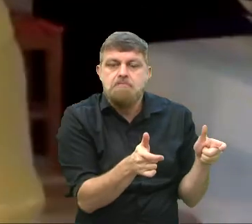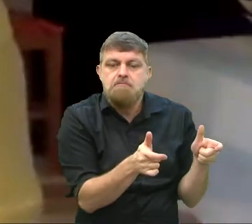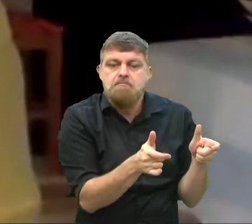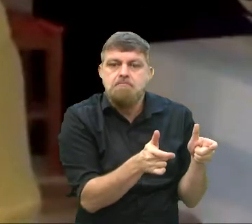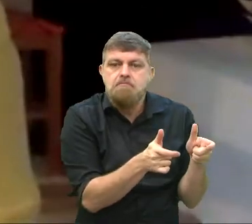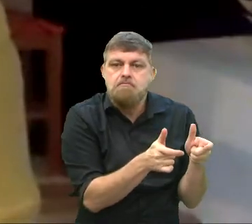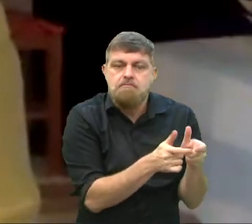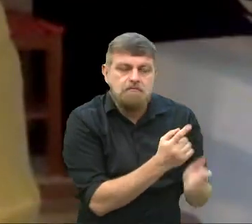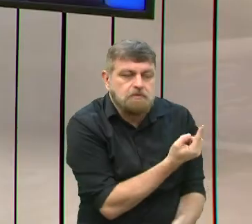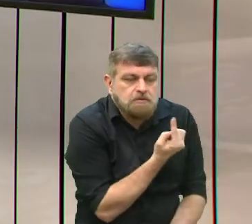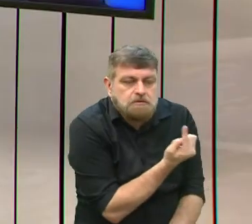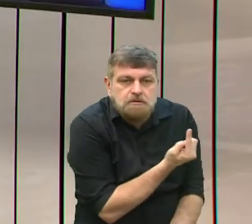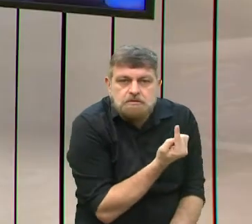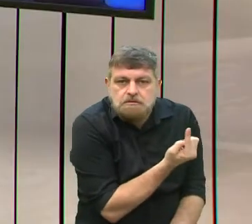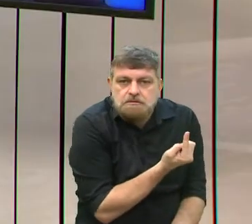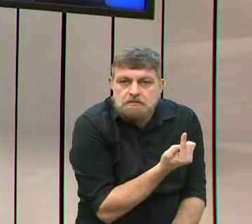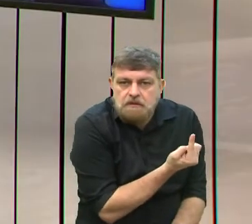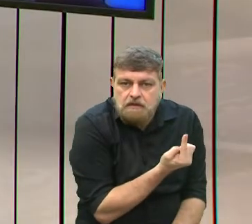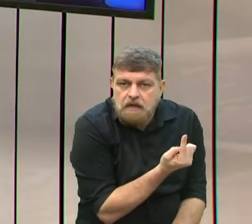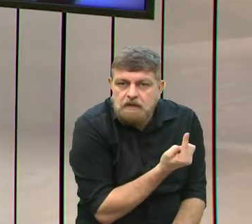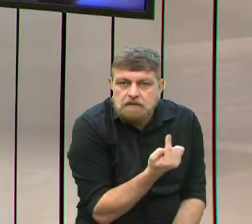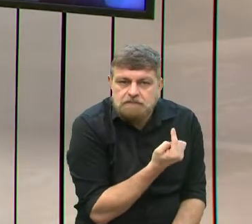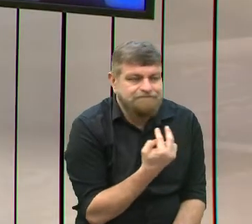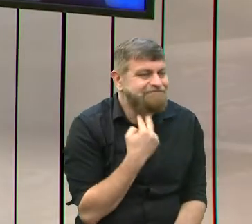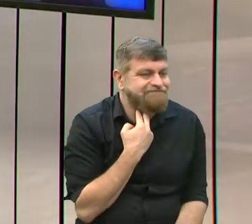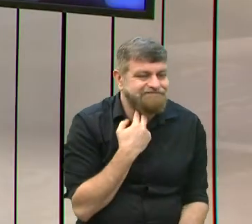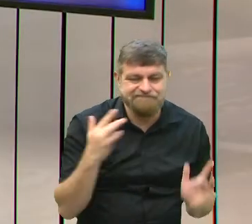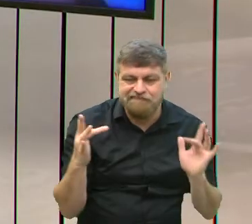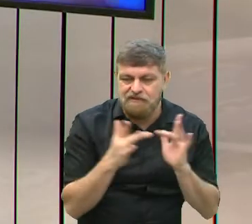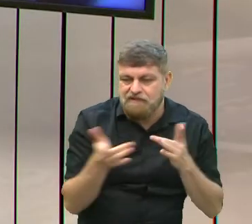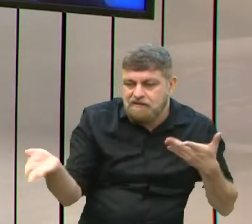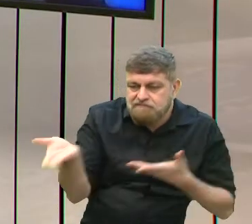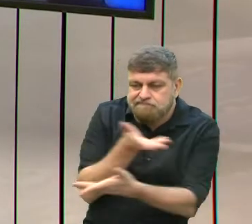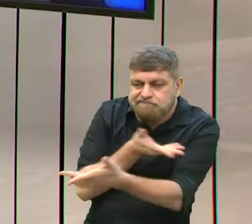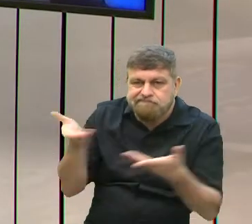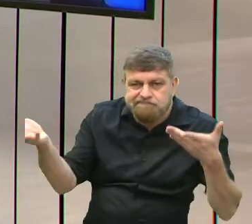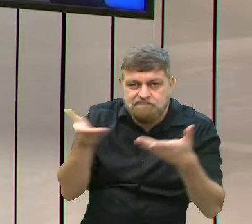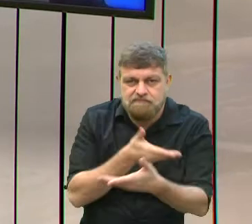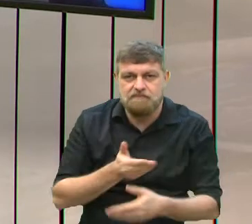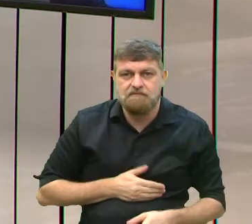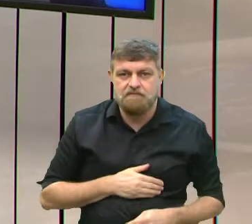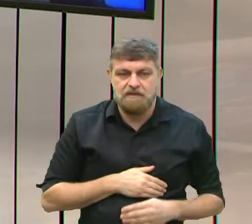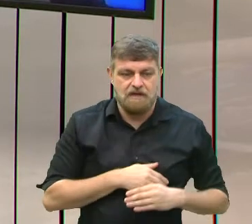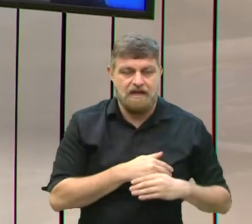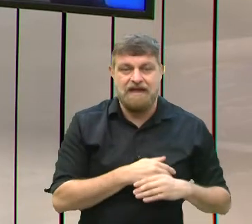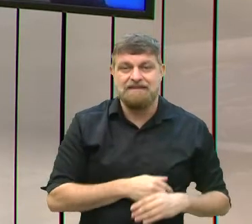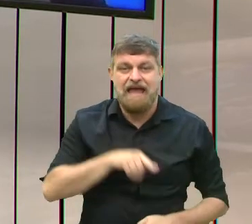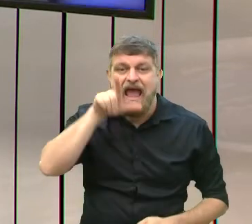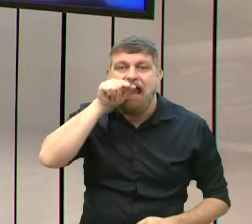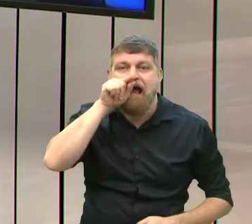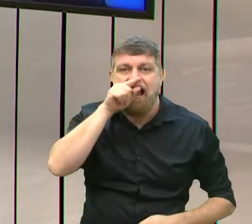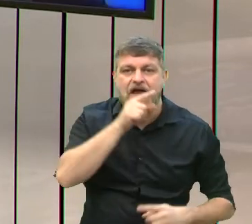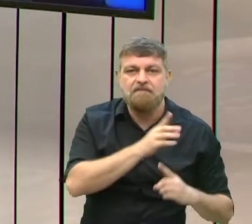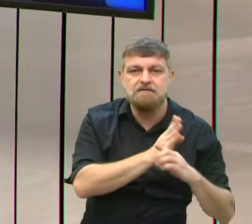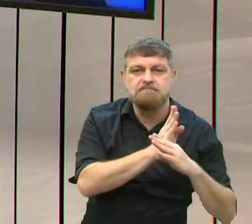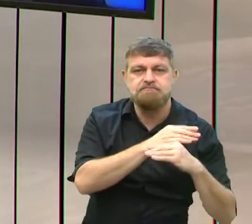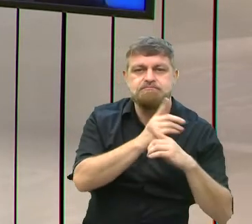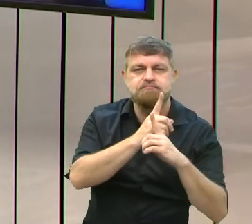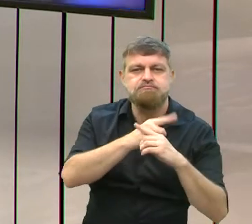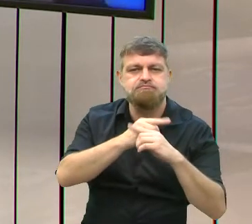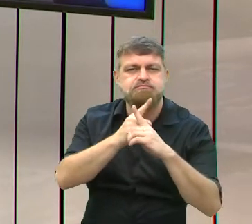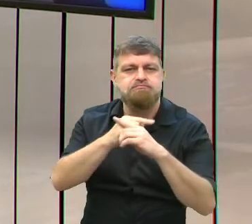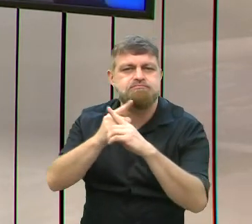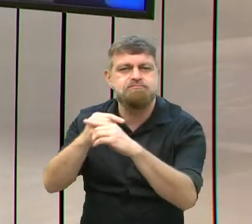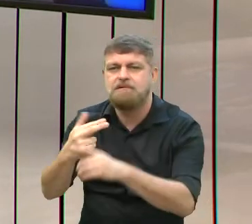ficam isoladas. Né? Muitas delas não conseguem, até aves não conseguem voar, tem espécies